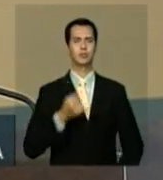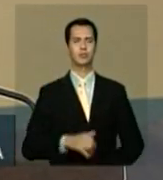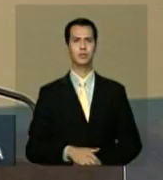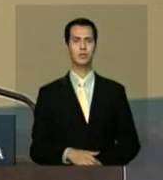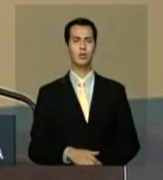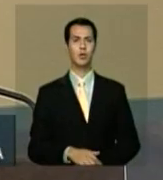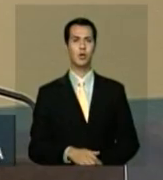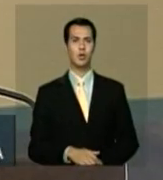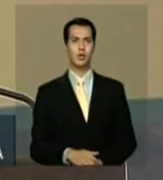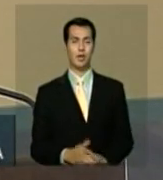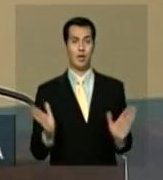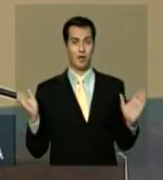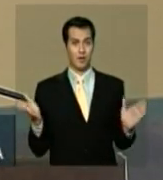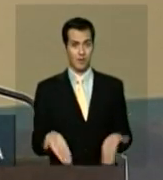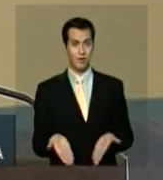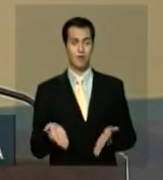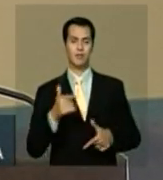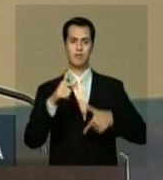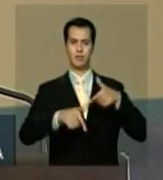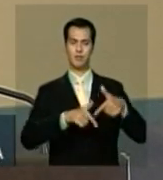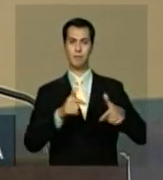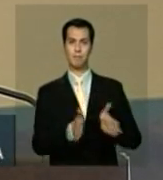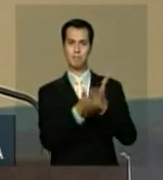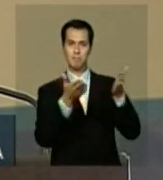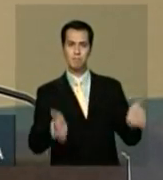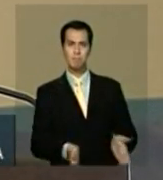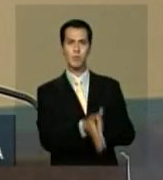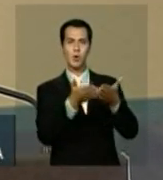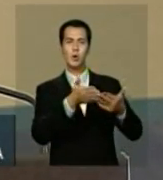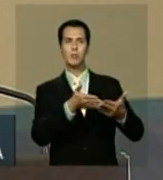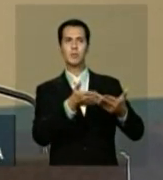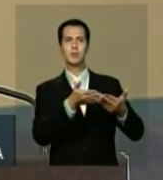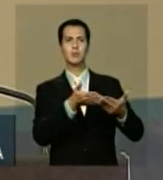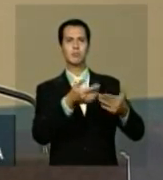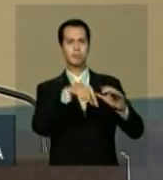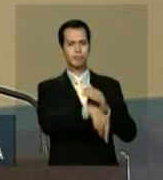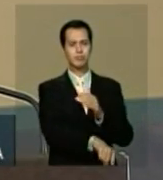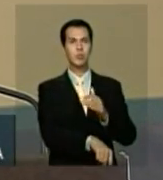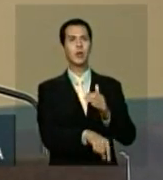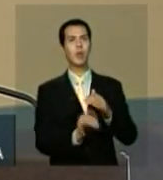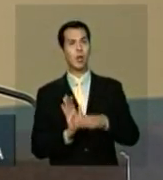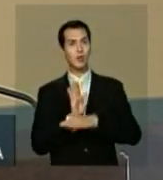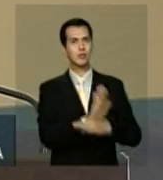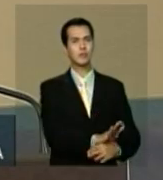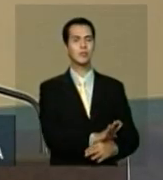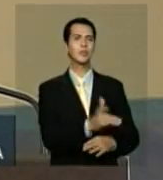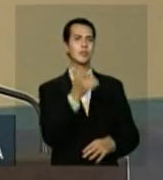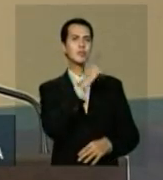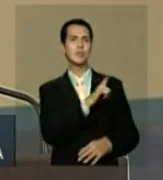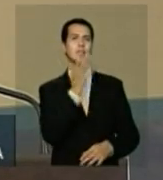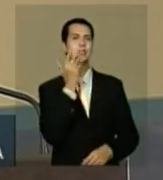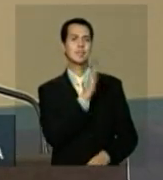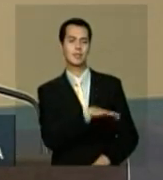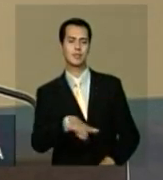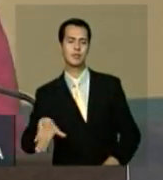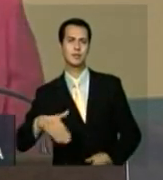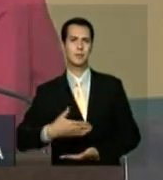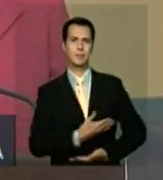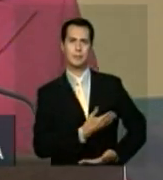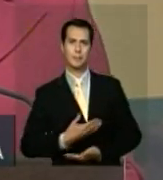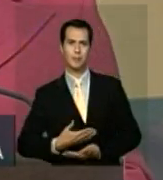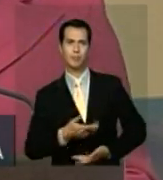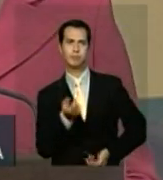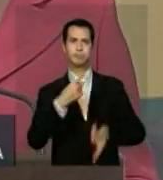no combate imediato à extrema pobreza da primeira infância no Brasil mas ao mesmo tempo